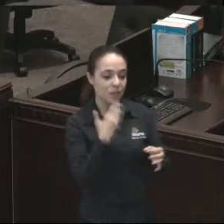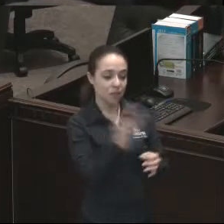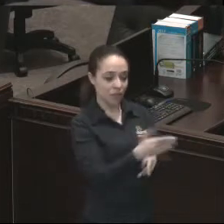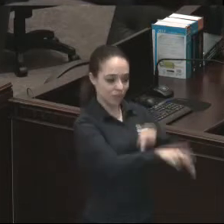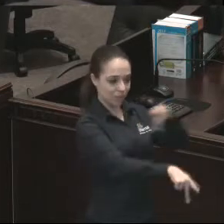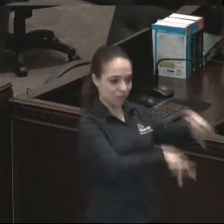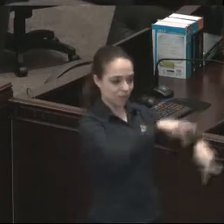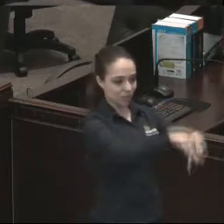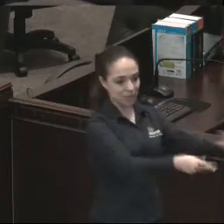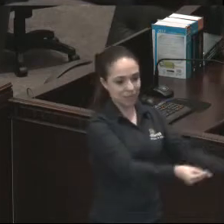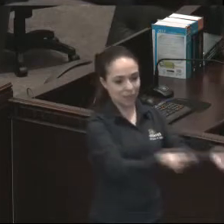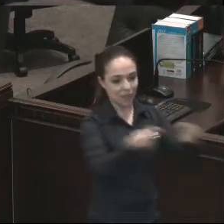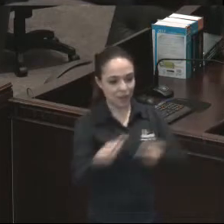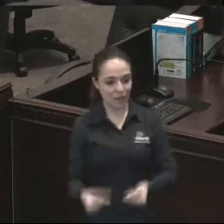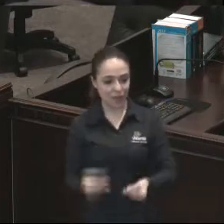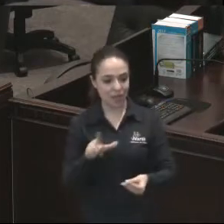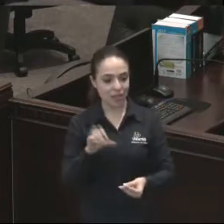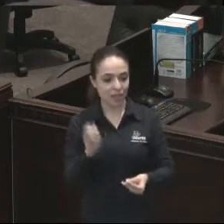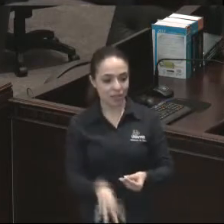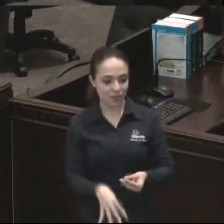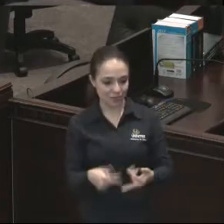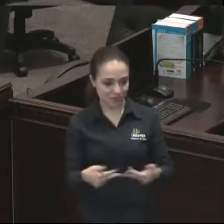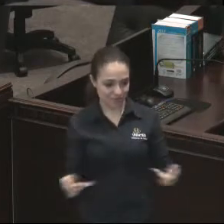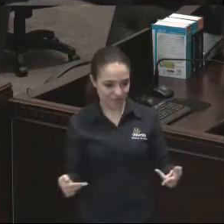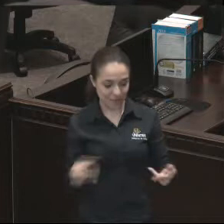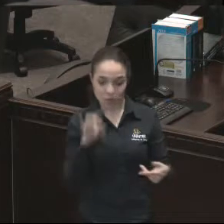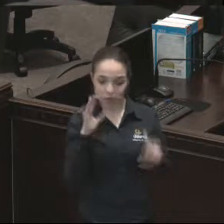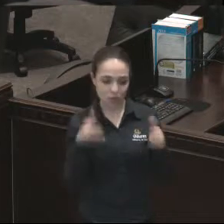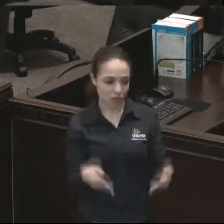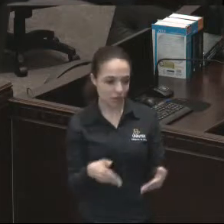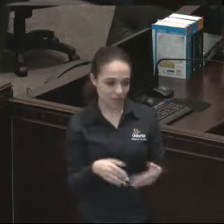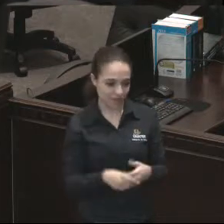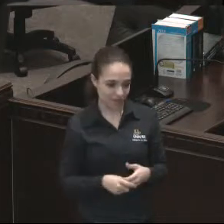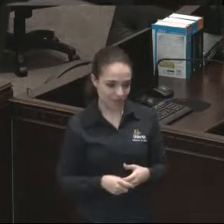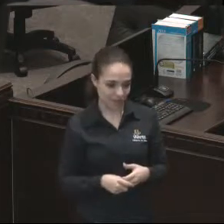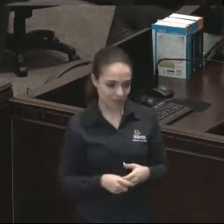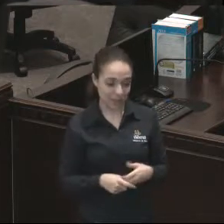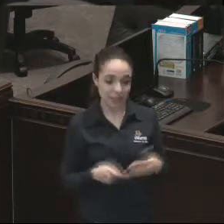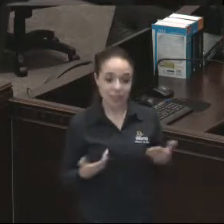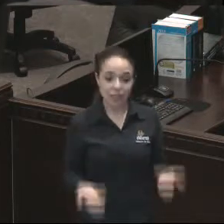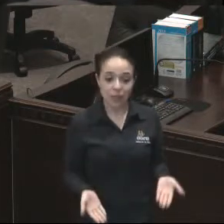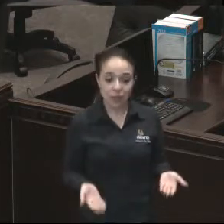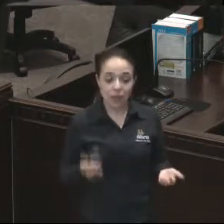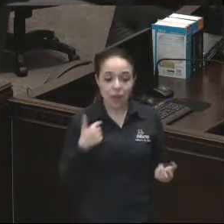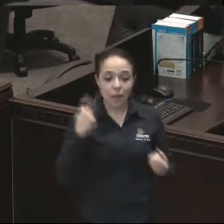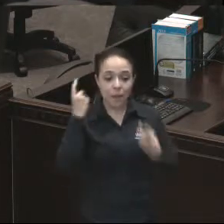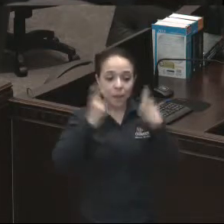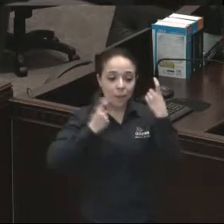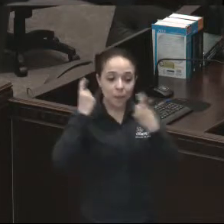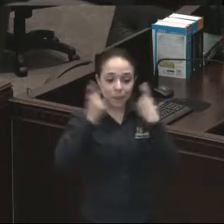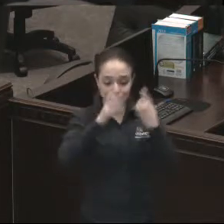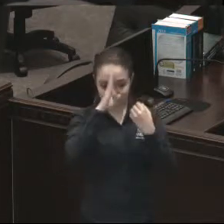plano de gerenciamento dos resíduos. E acaba por aí. Né? Qual que é a minha preocupação